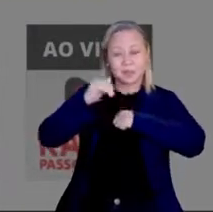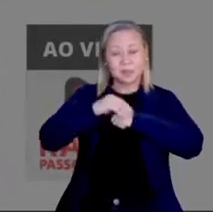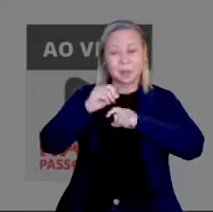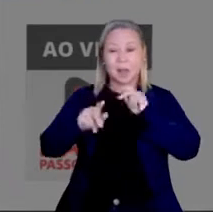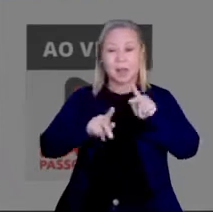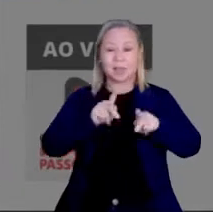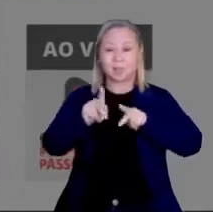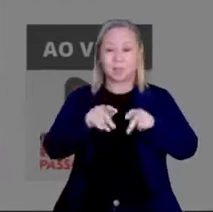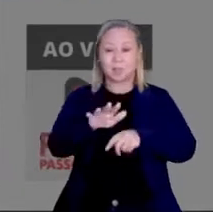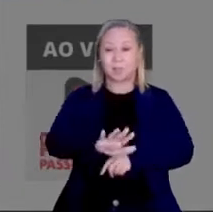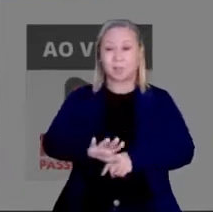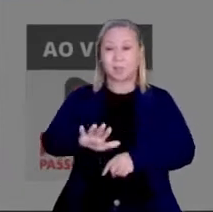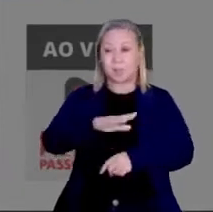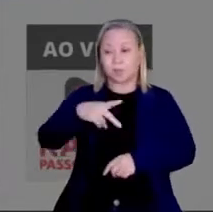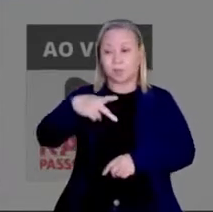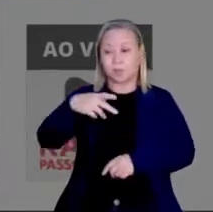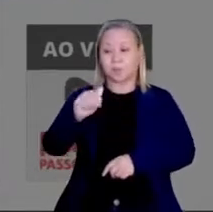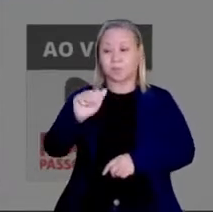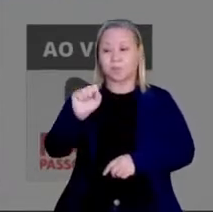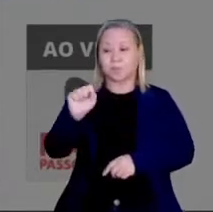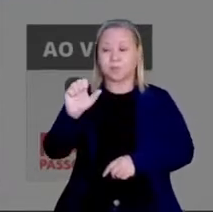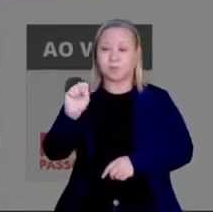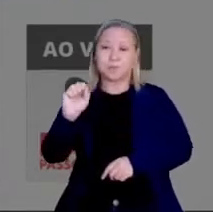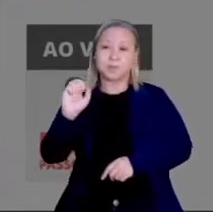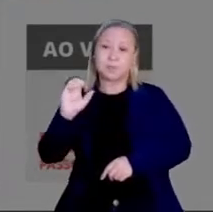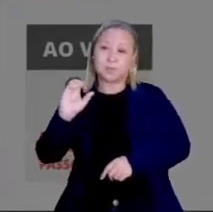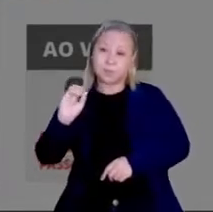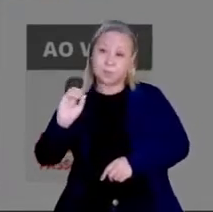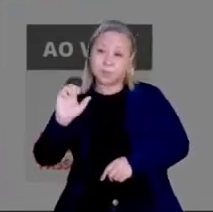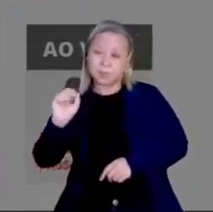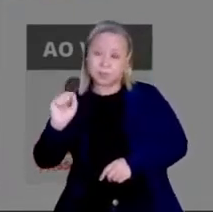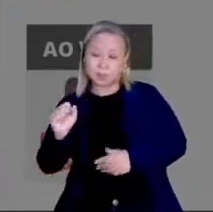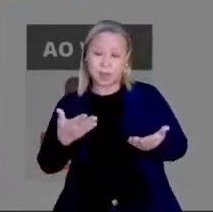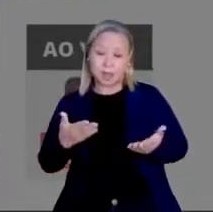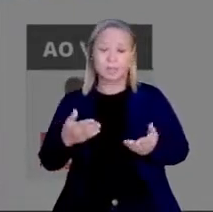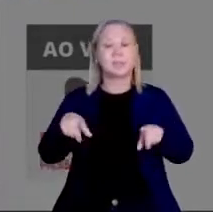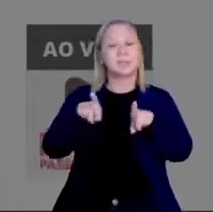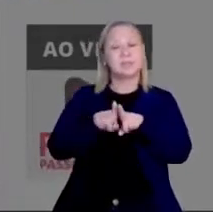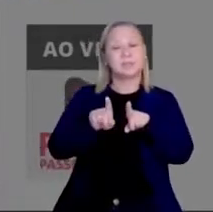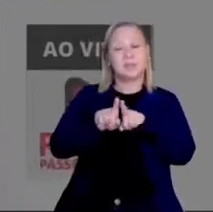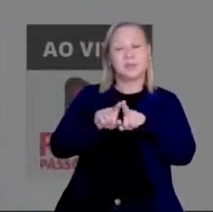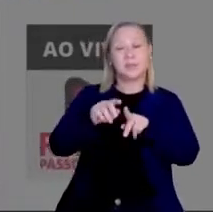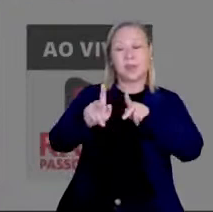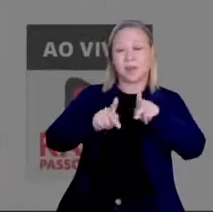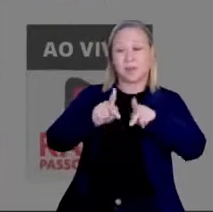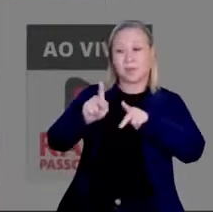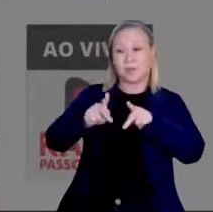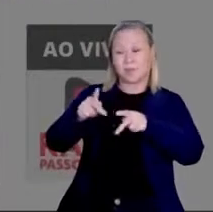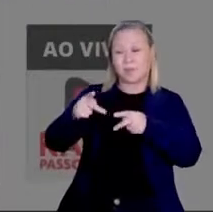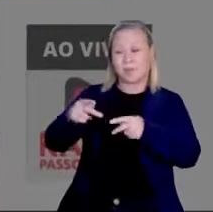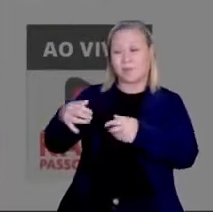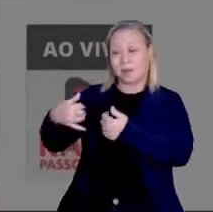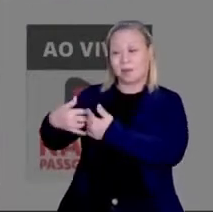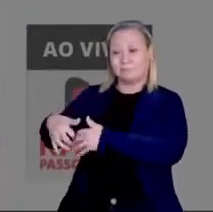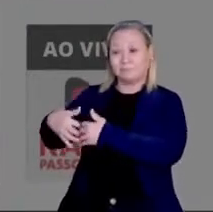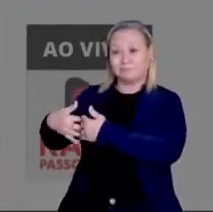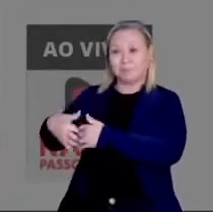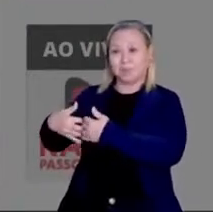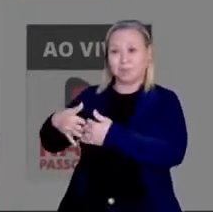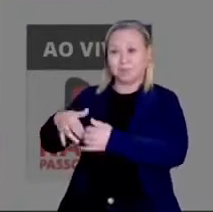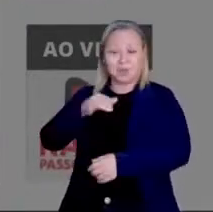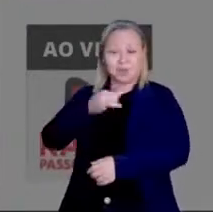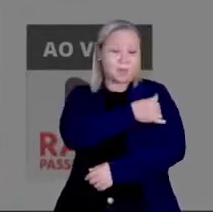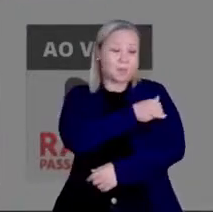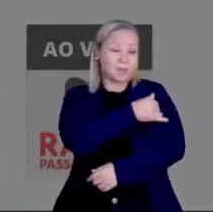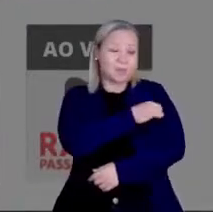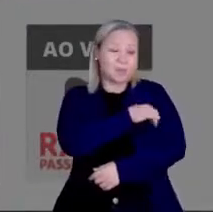que disponibiliza aí os microfones, porque o jogo está começando e vamos fazer um jogo